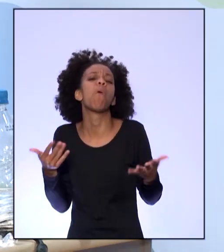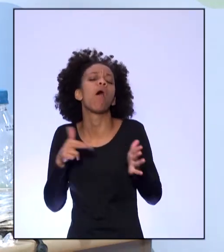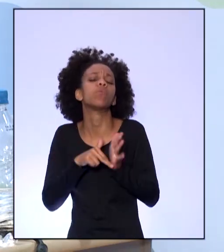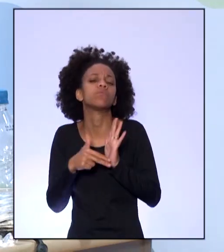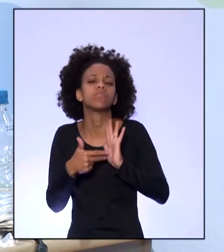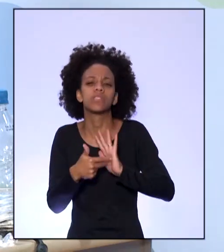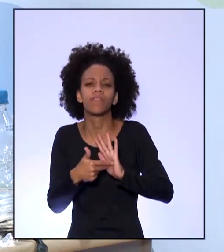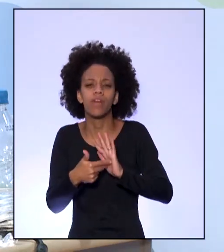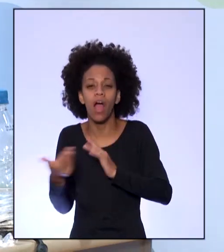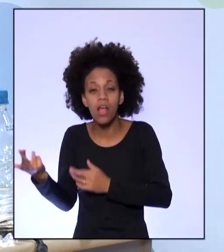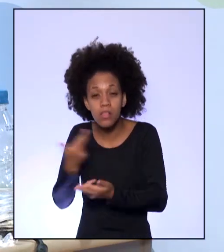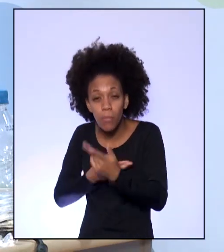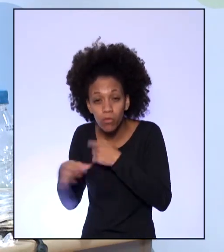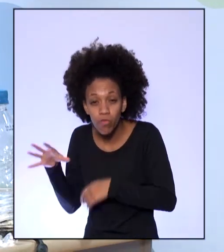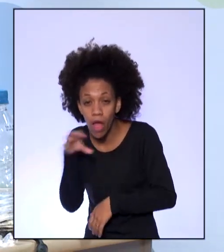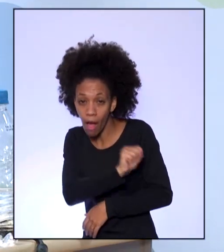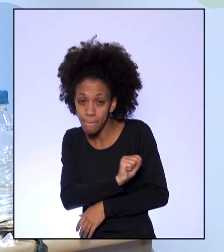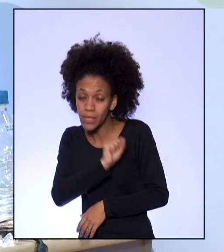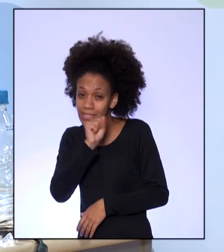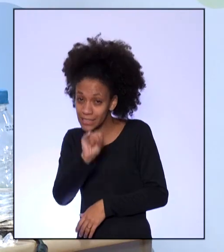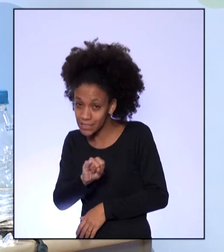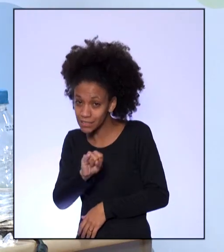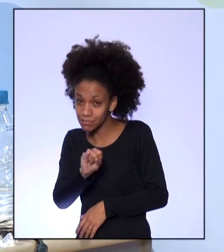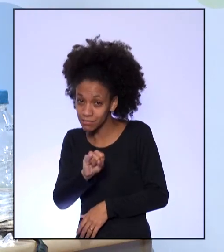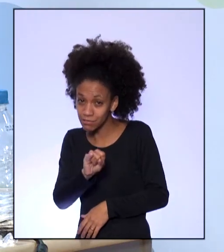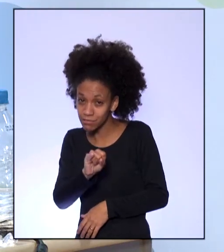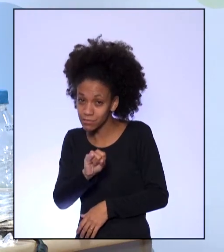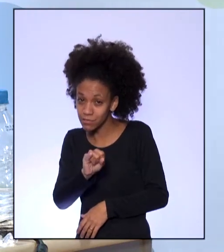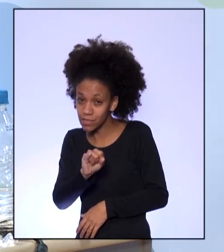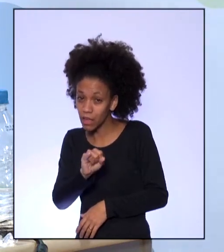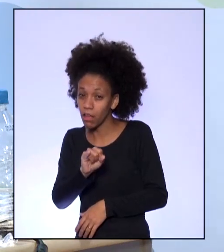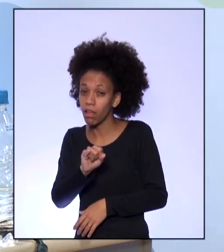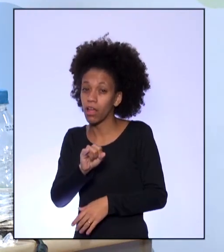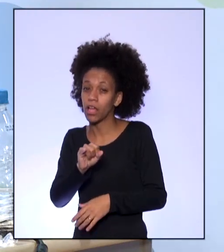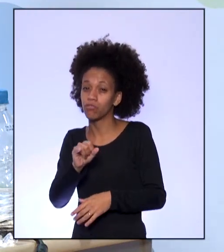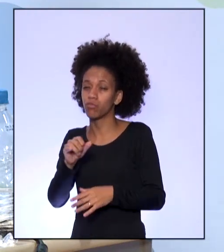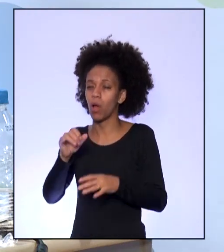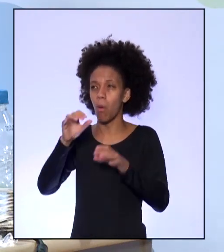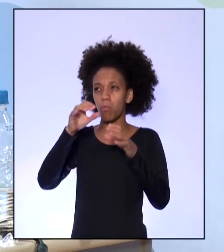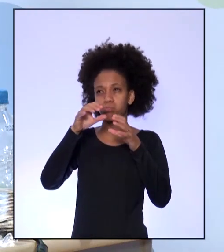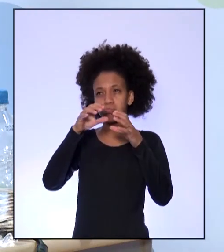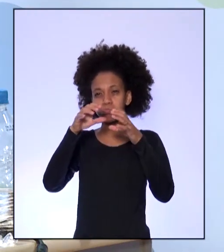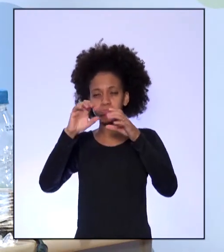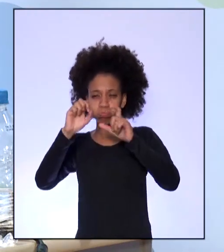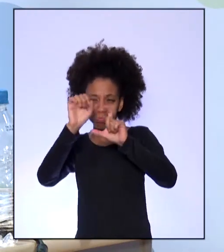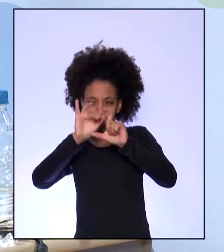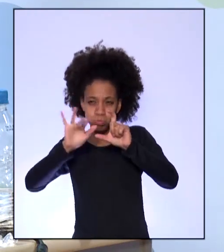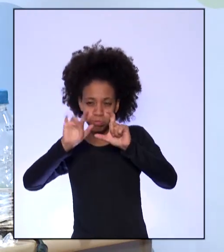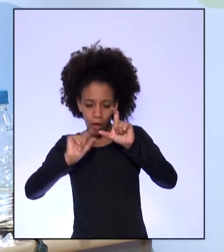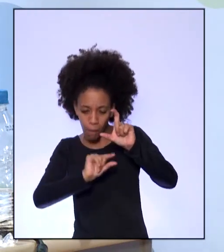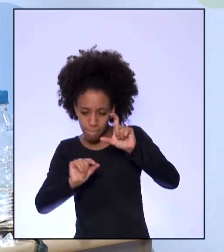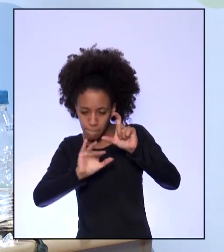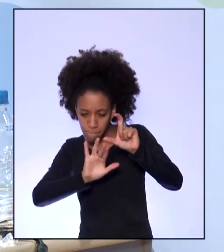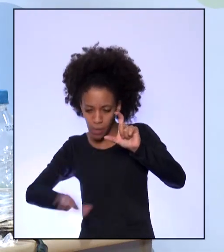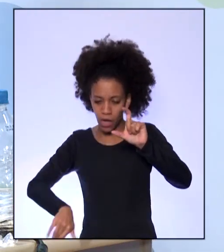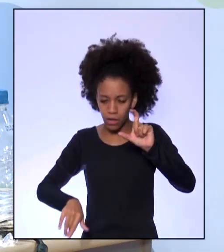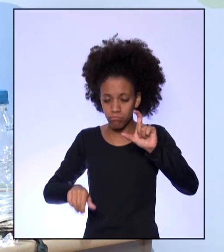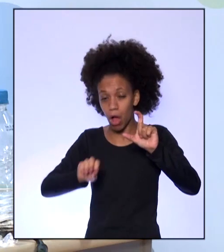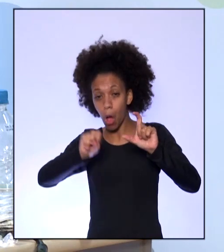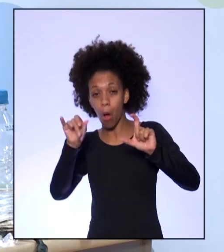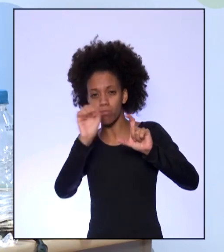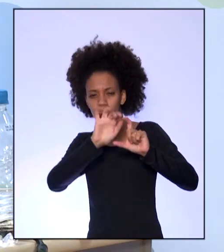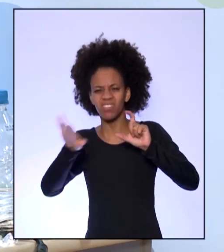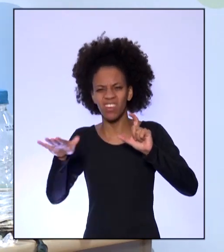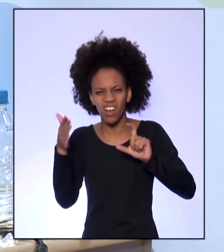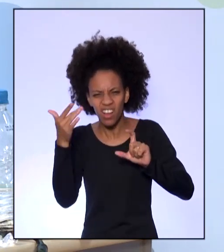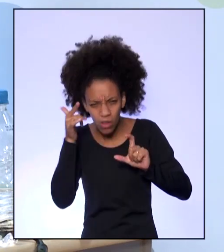aí, rapidinho. Se eu tirasse algum dos balõezinhos, se eu tirasse o título ou a imagem, eu